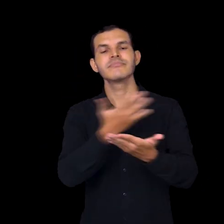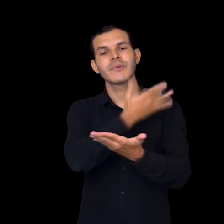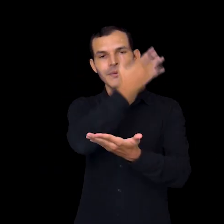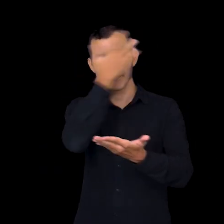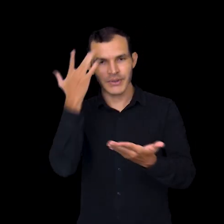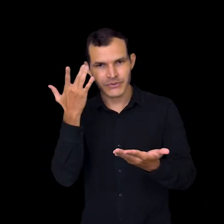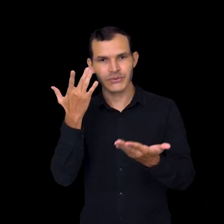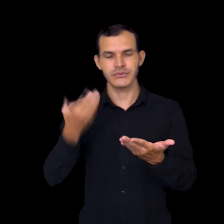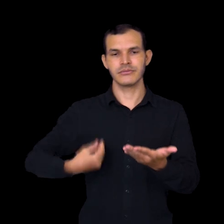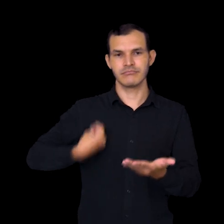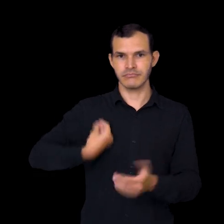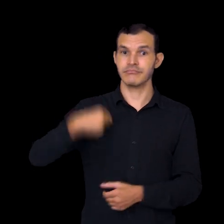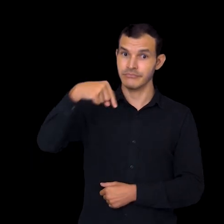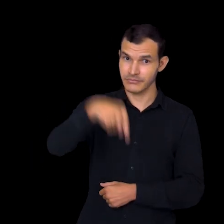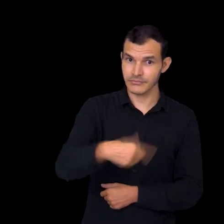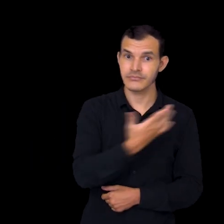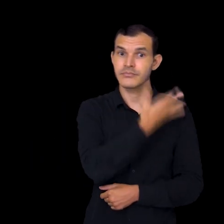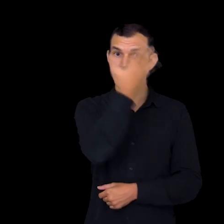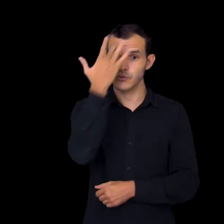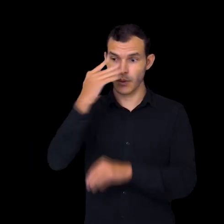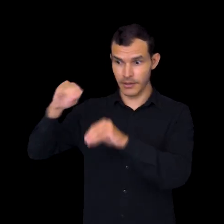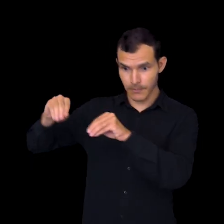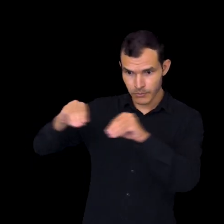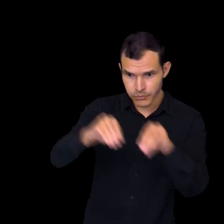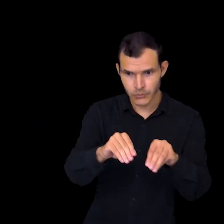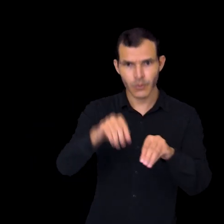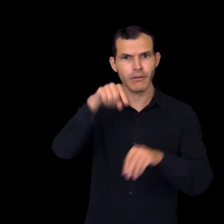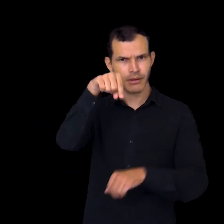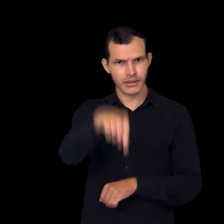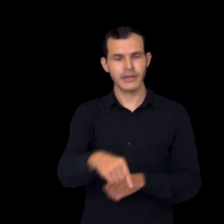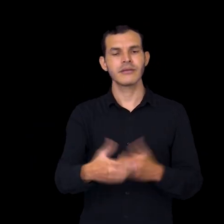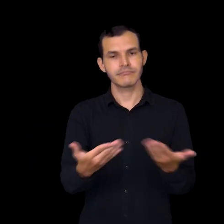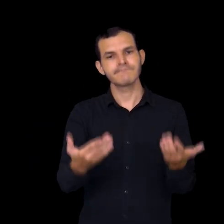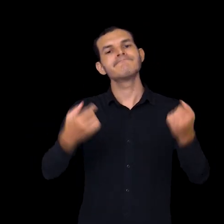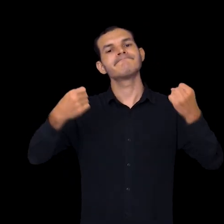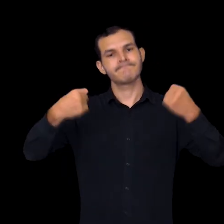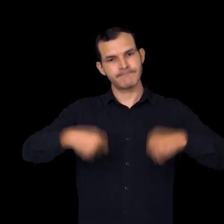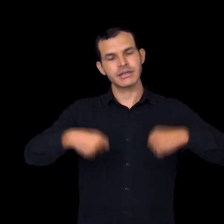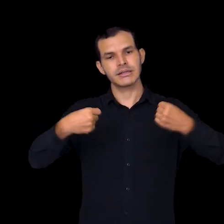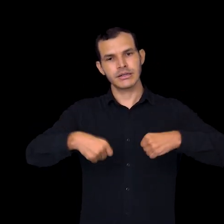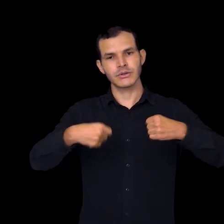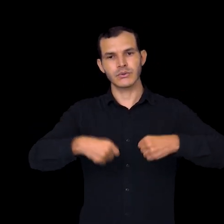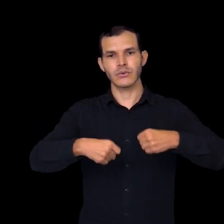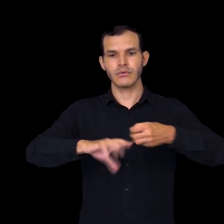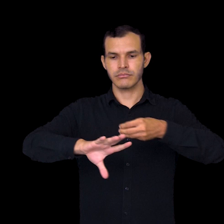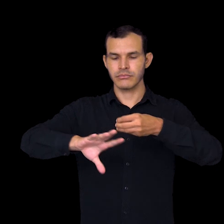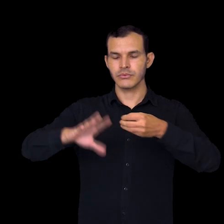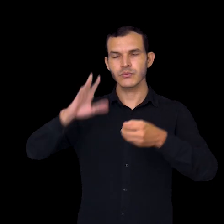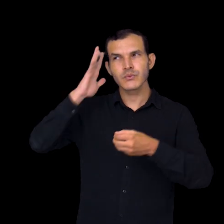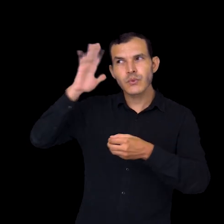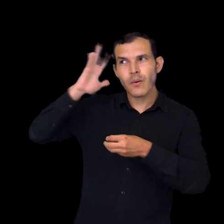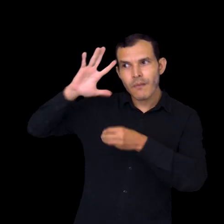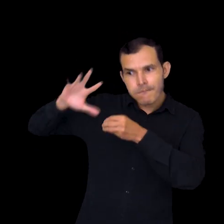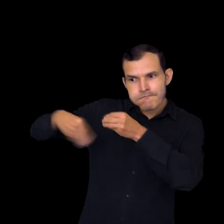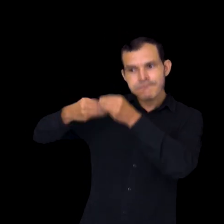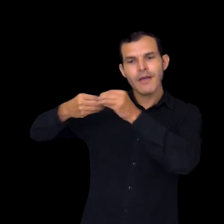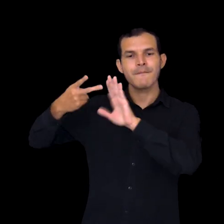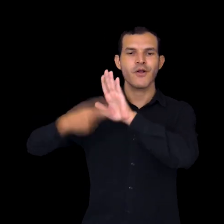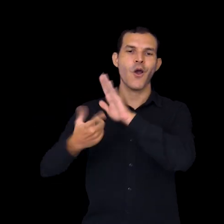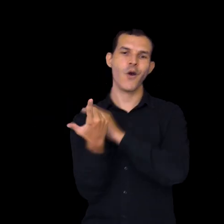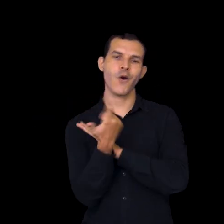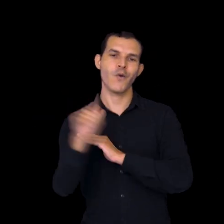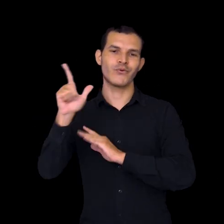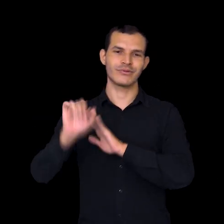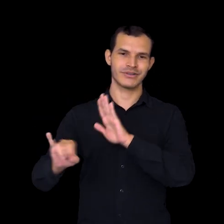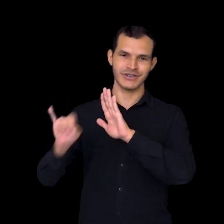alguma forma, as pessoas que estavam aqui, as que vieram para cá, tiveram que incrementar o sonho com